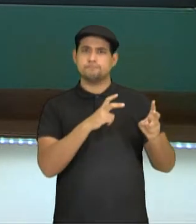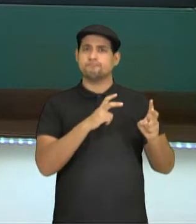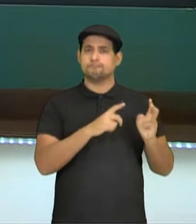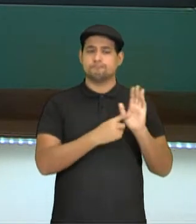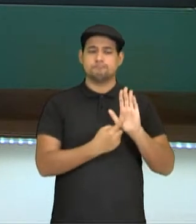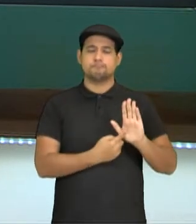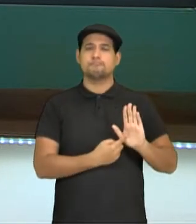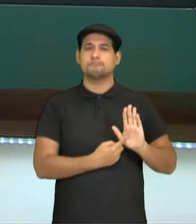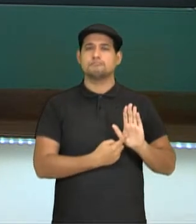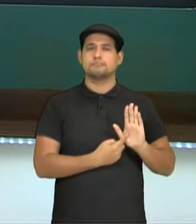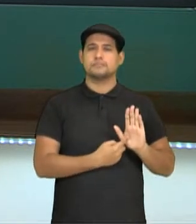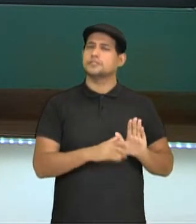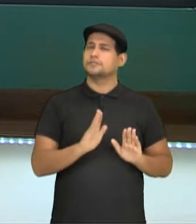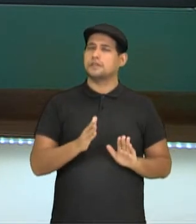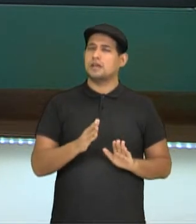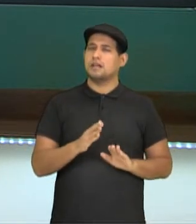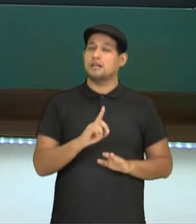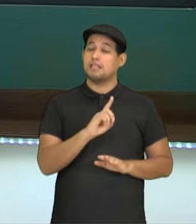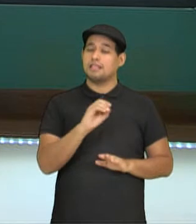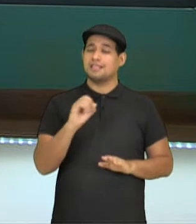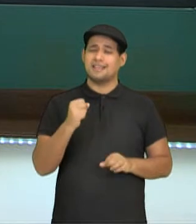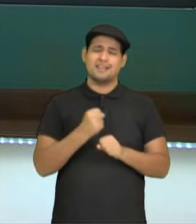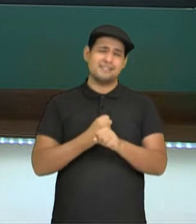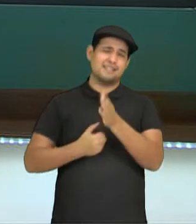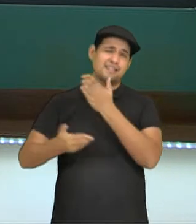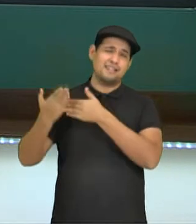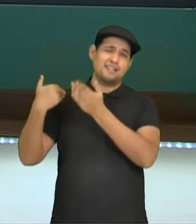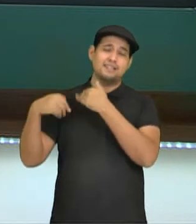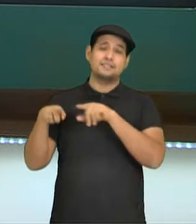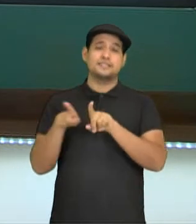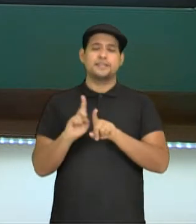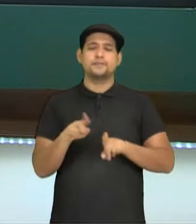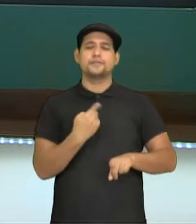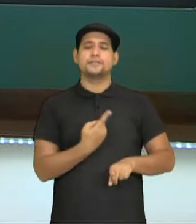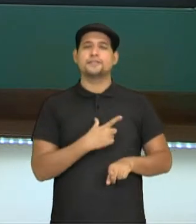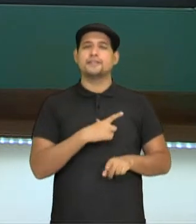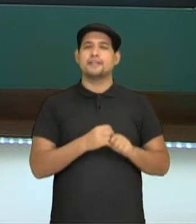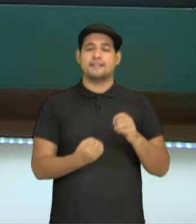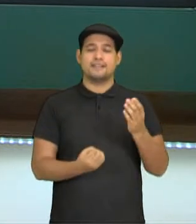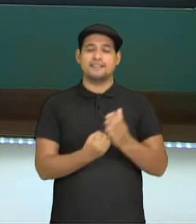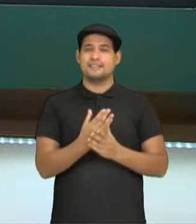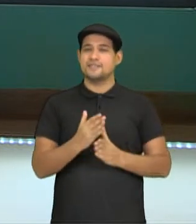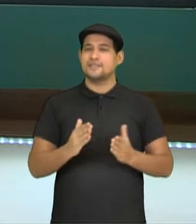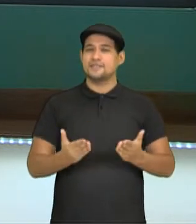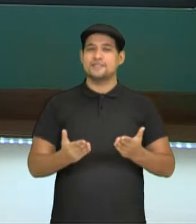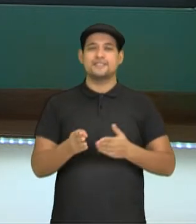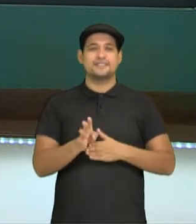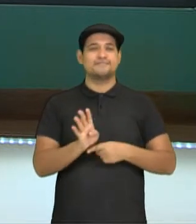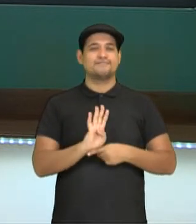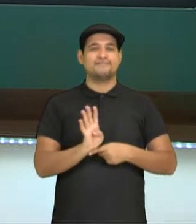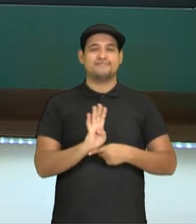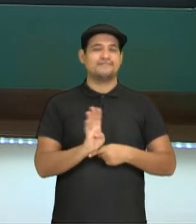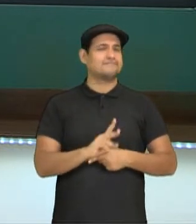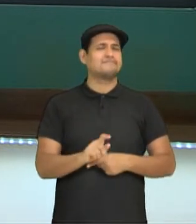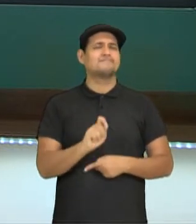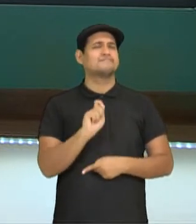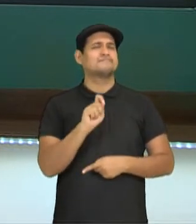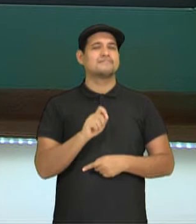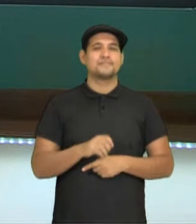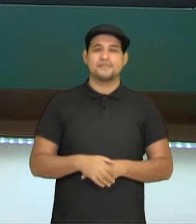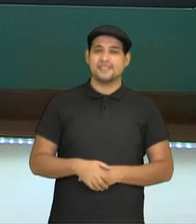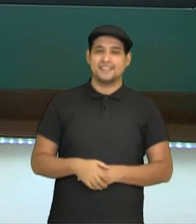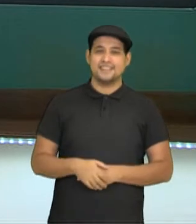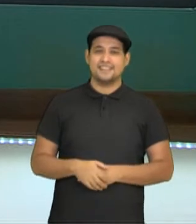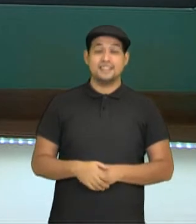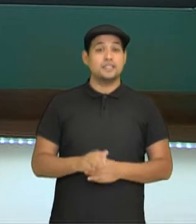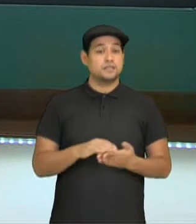exibido há mais de 100 anos atrás, e o que nós temos de produção de filmes atualmente, tá?